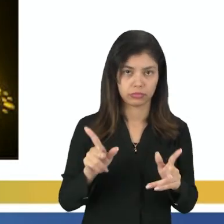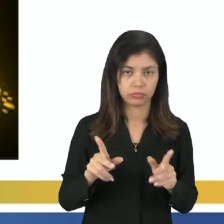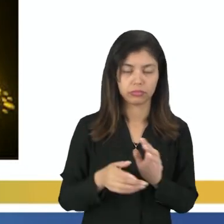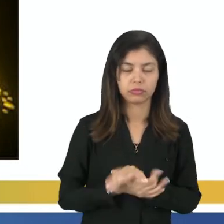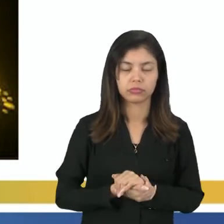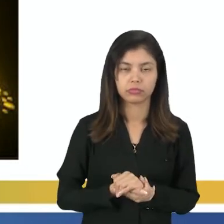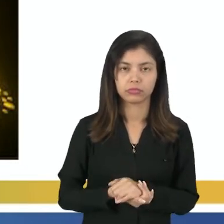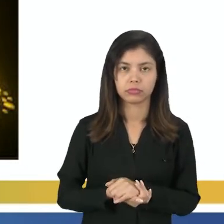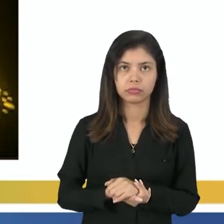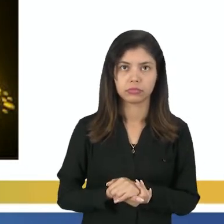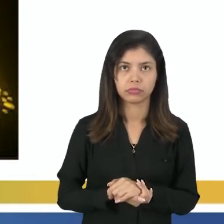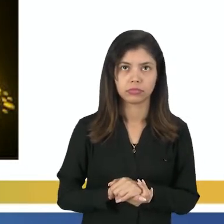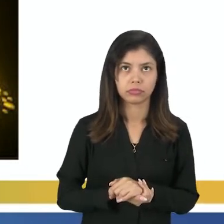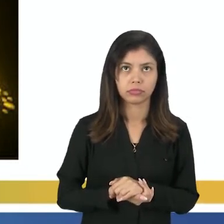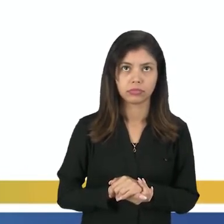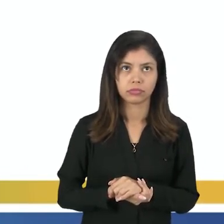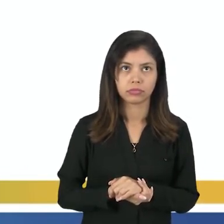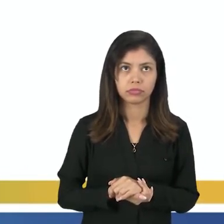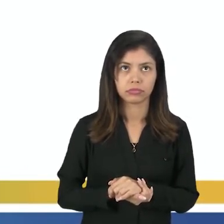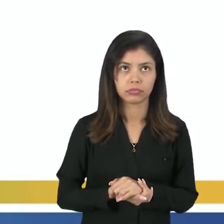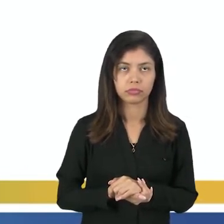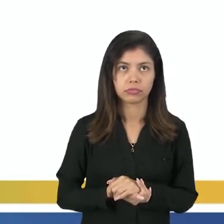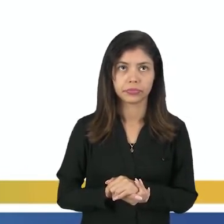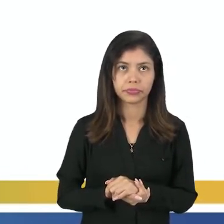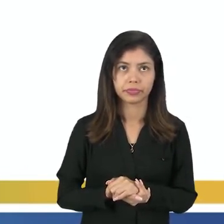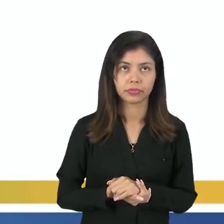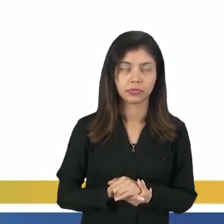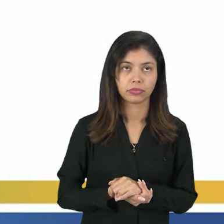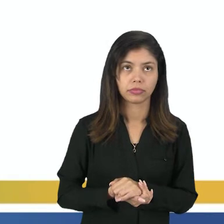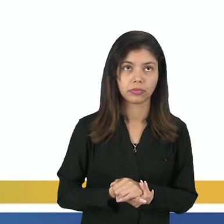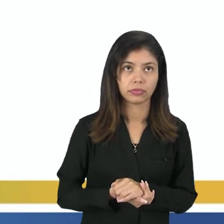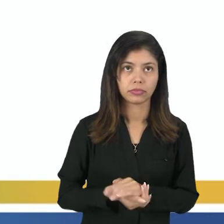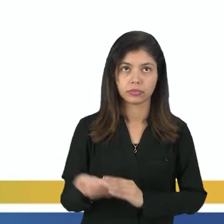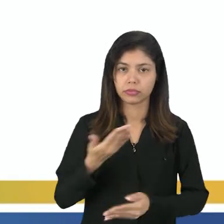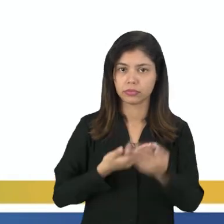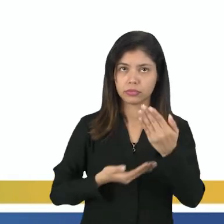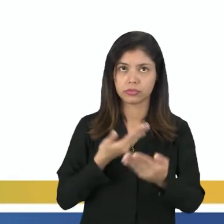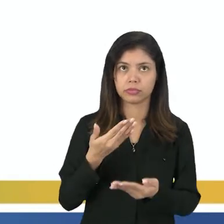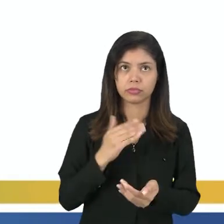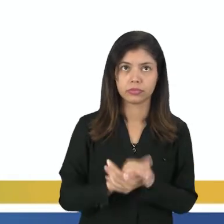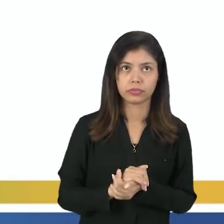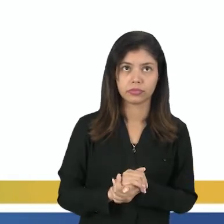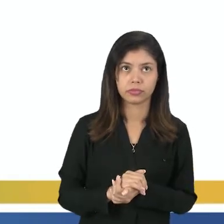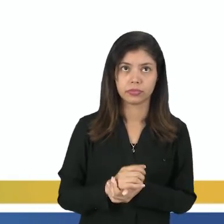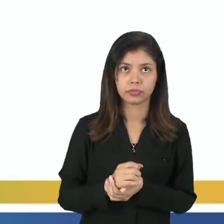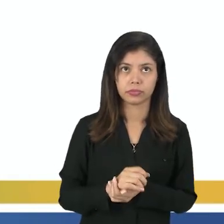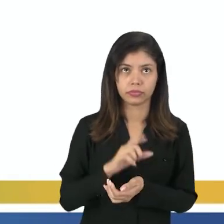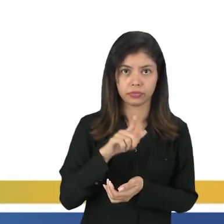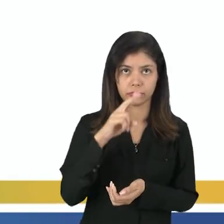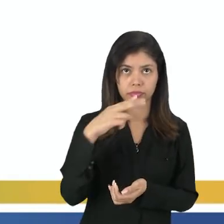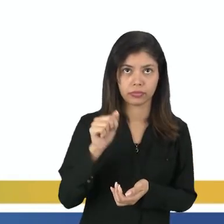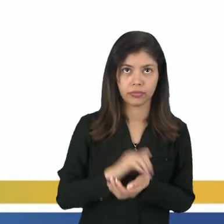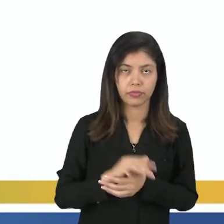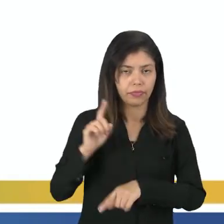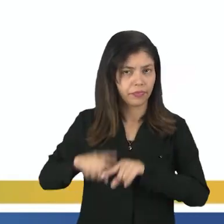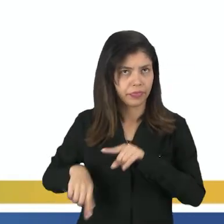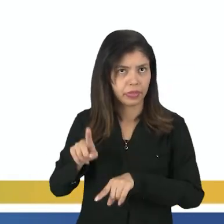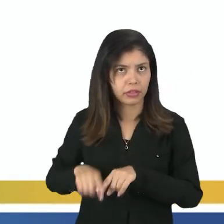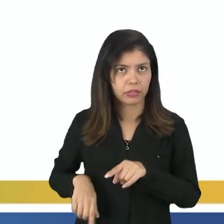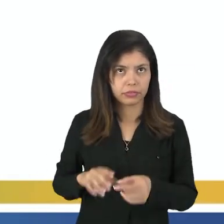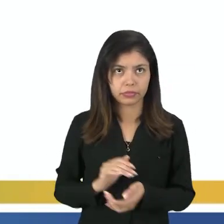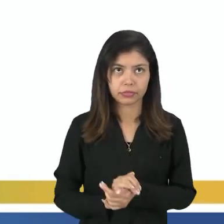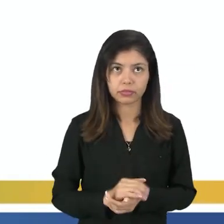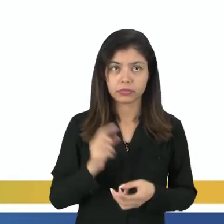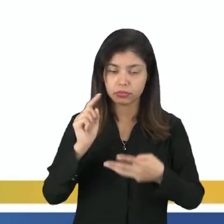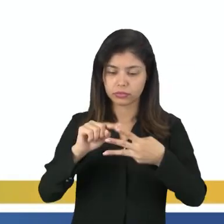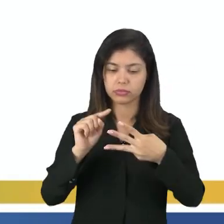ao ultrapassar um pelo outro. Tá? Agora, interação com os meios da luz com os meios materiais, nós